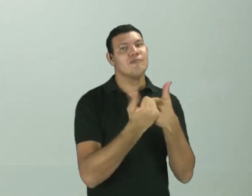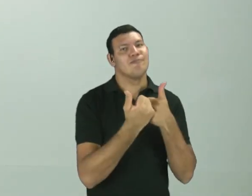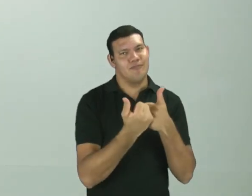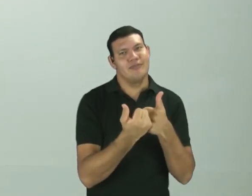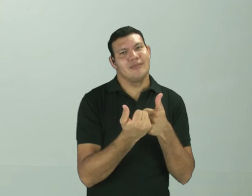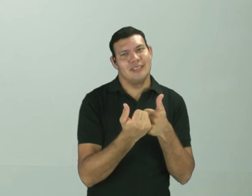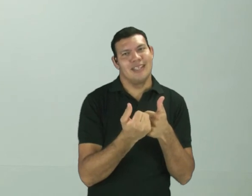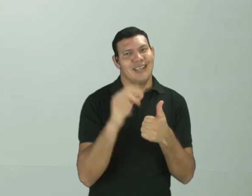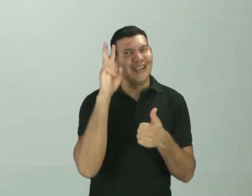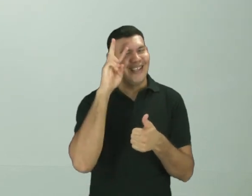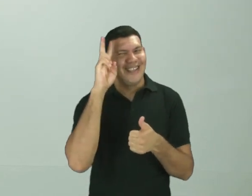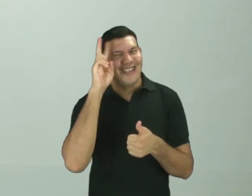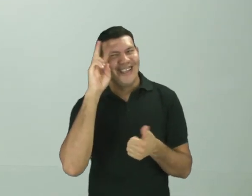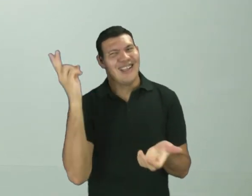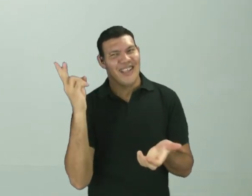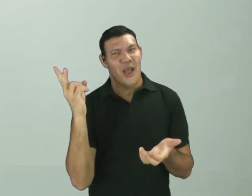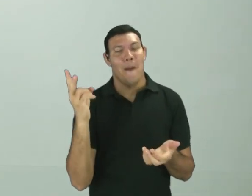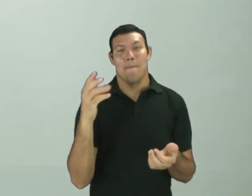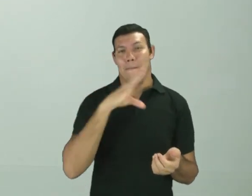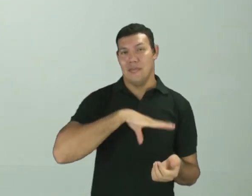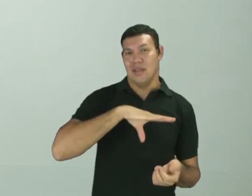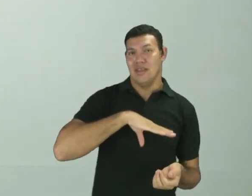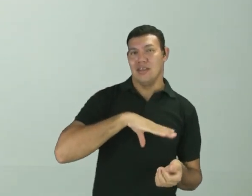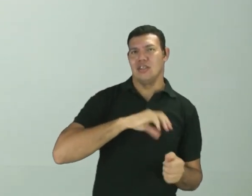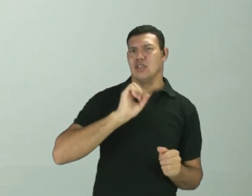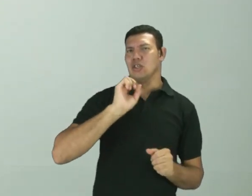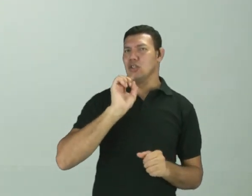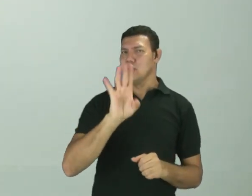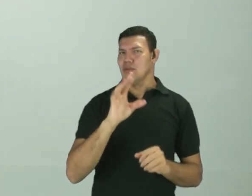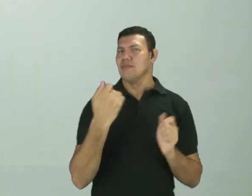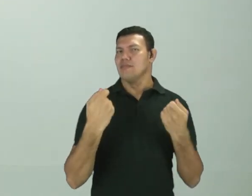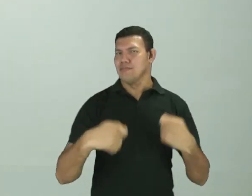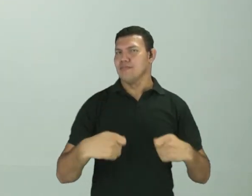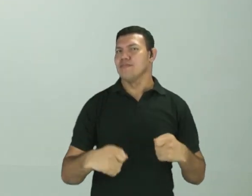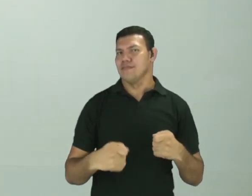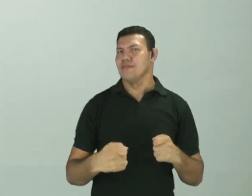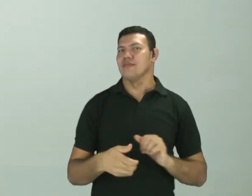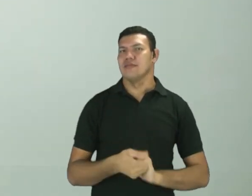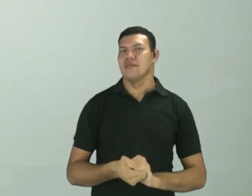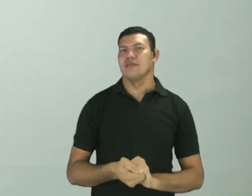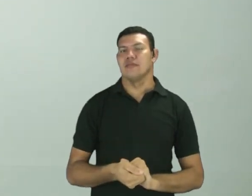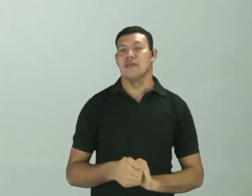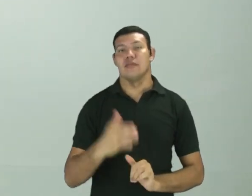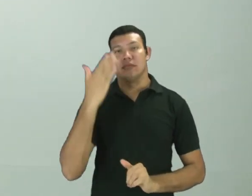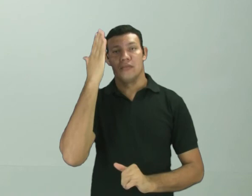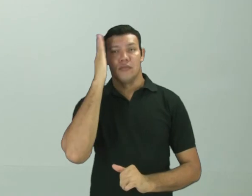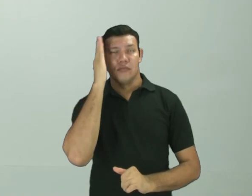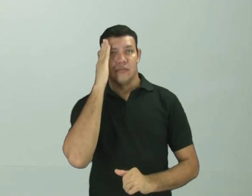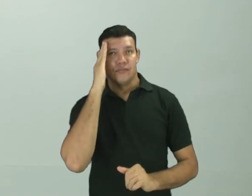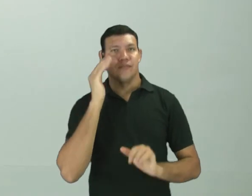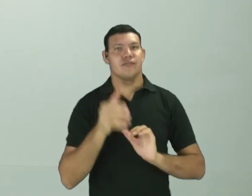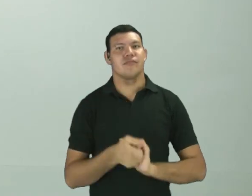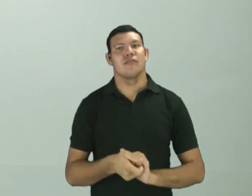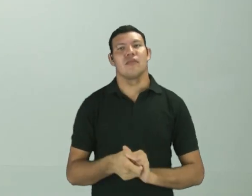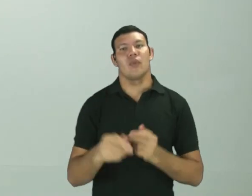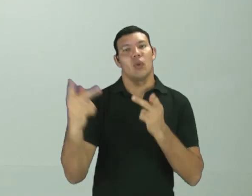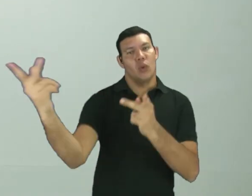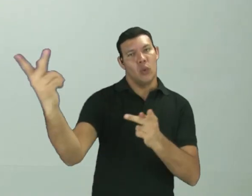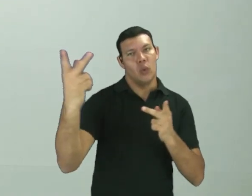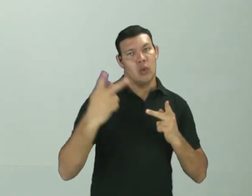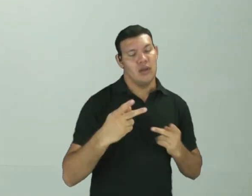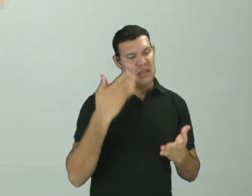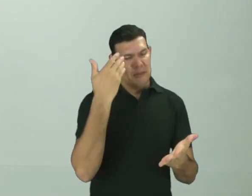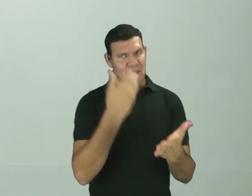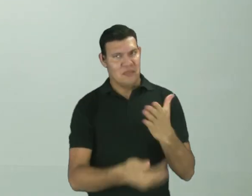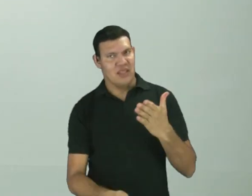mais português que espanhol, a gente só precisa ter essa noção, certo, pessoal? Quero convidar vocês também para, se você tiver perdido alguma